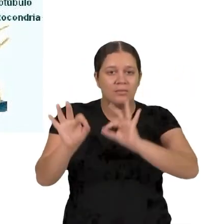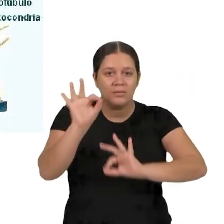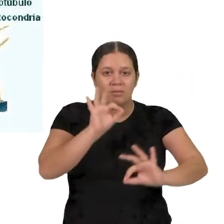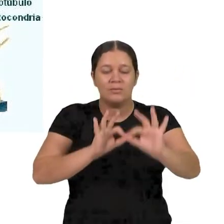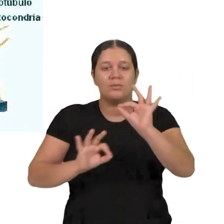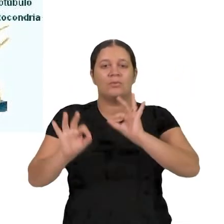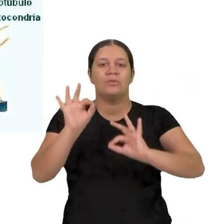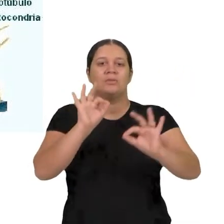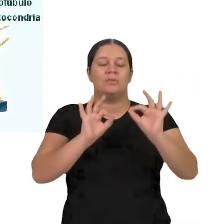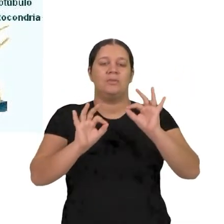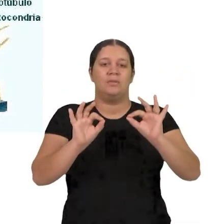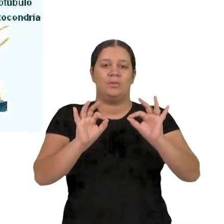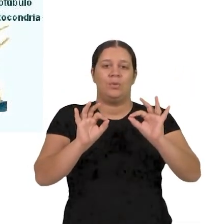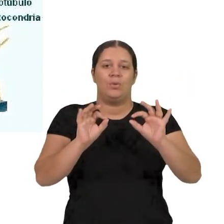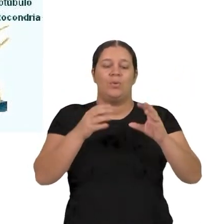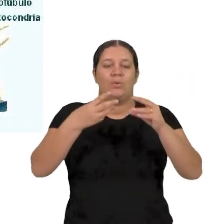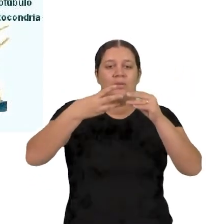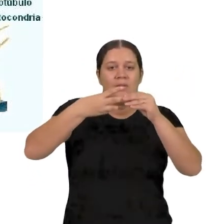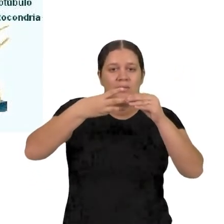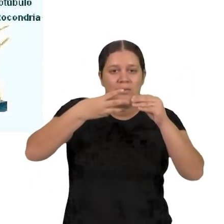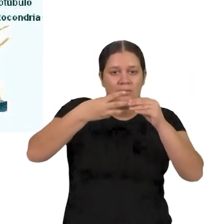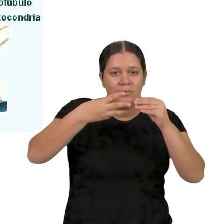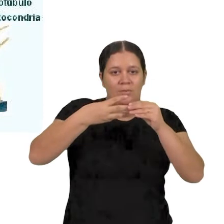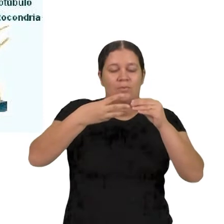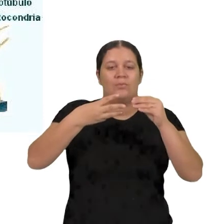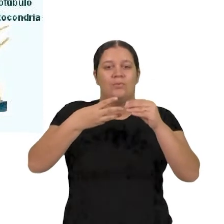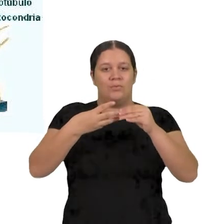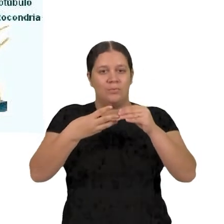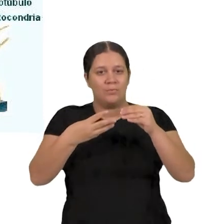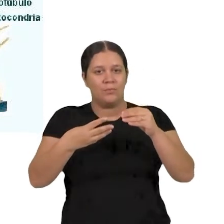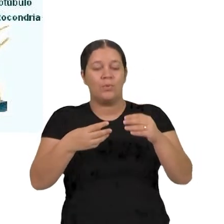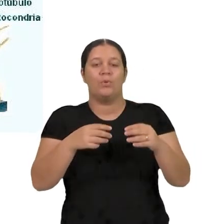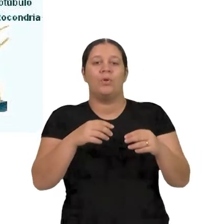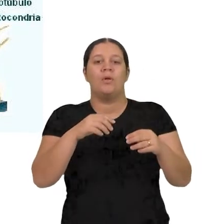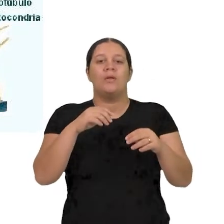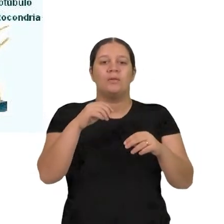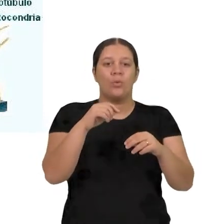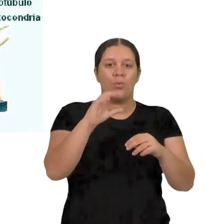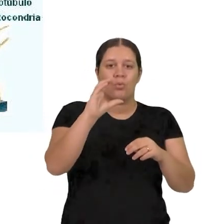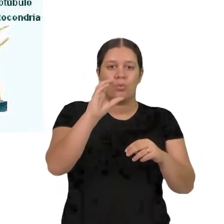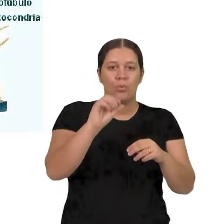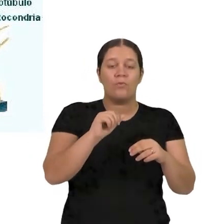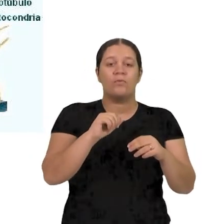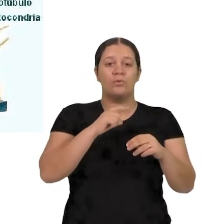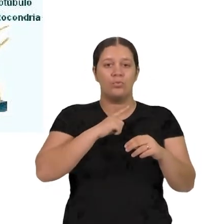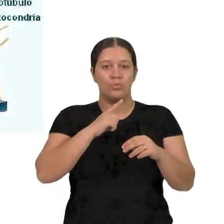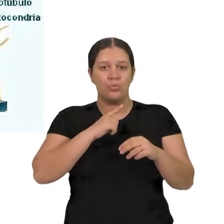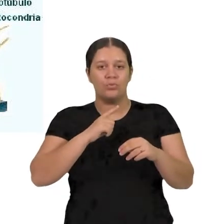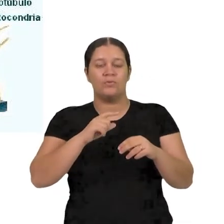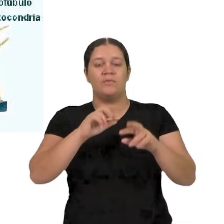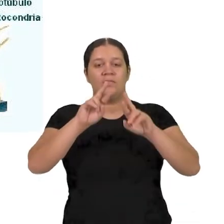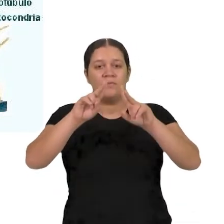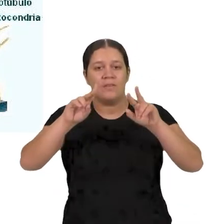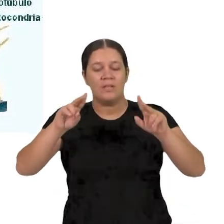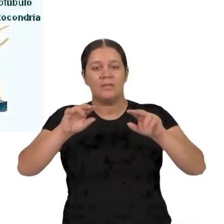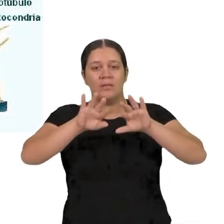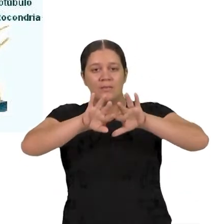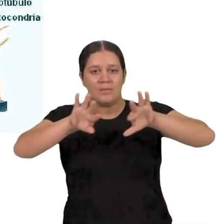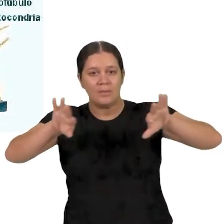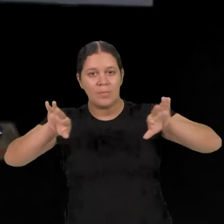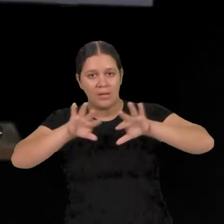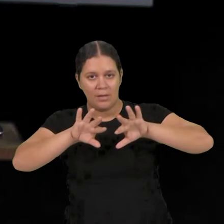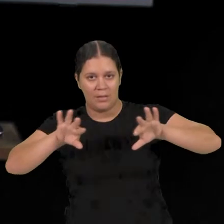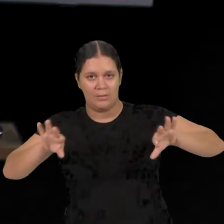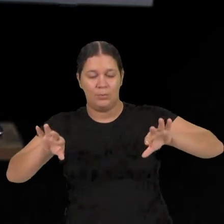a divisão celular, que cromossomos vêm para um lado, cromossomos vêm para o outro, cromátide vem para um lado, cromátide vem para o outro.